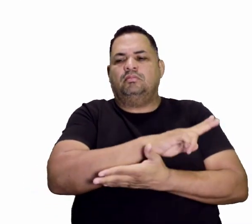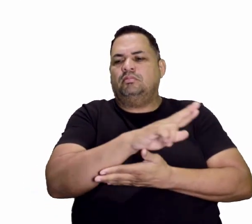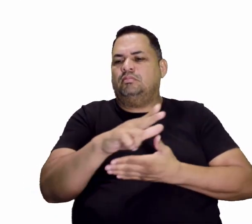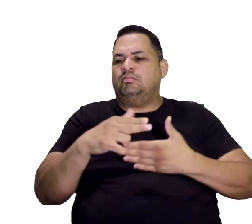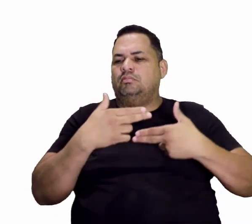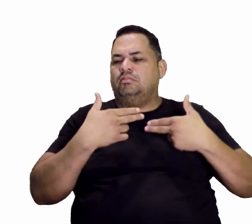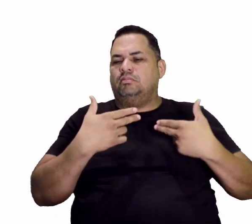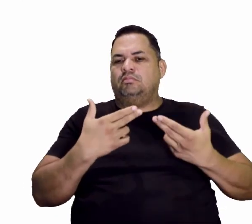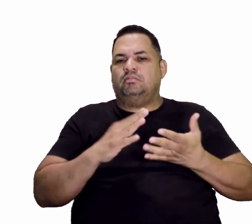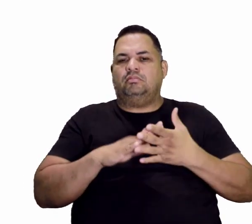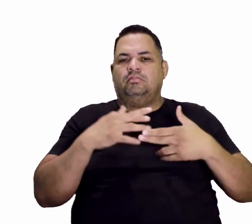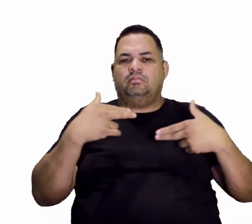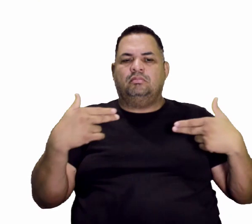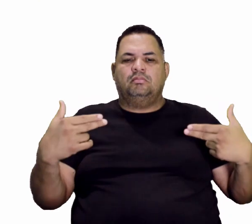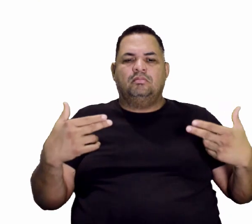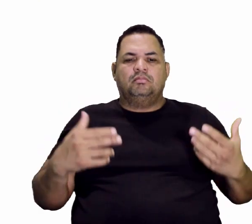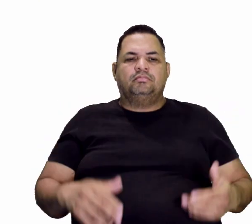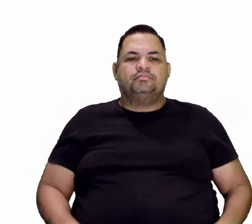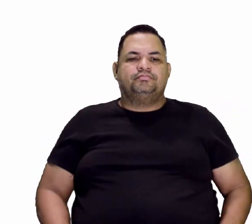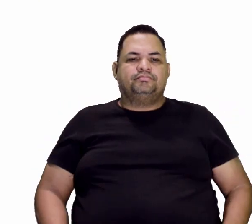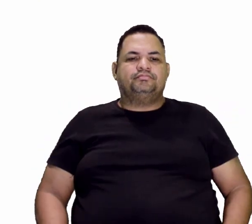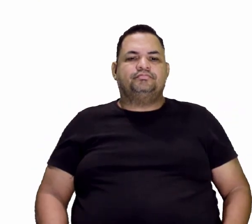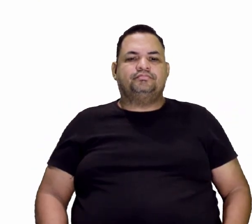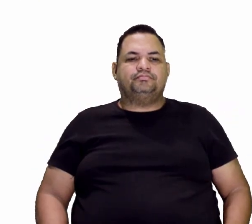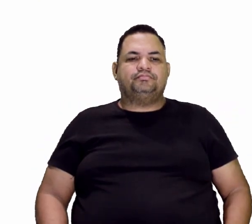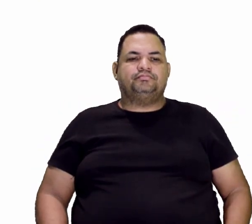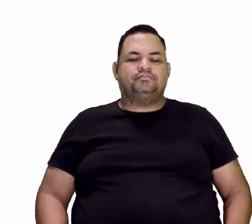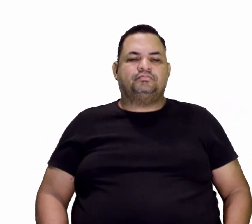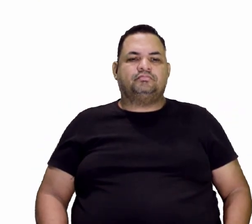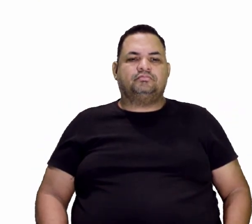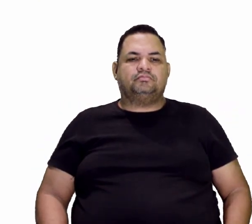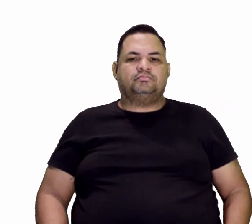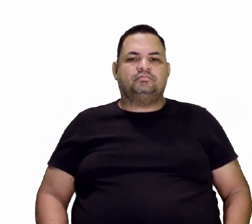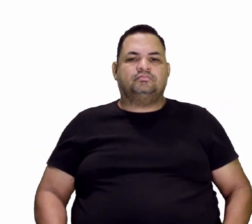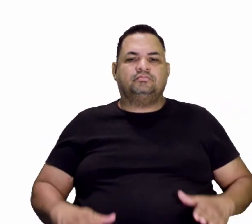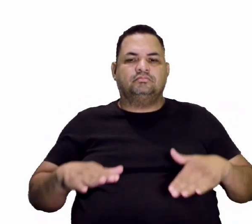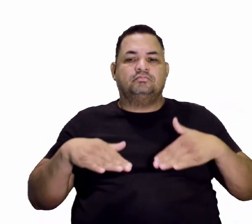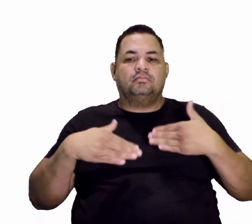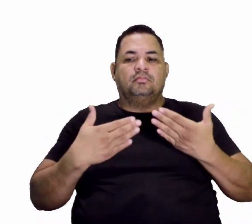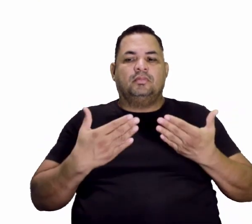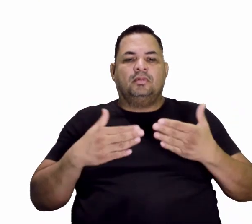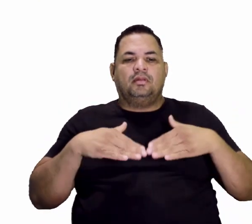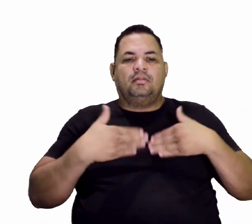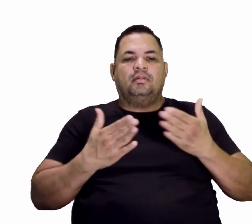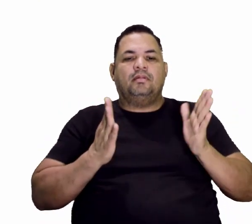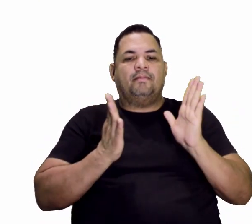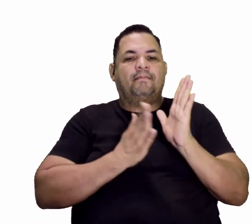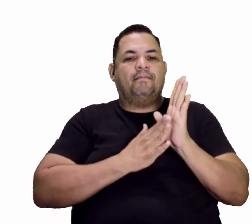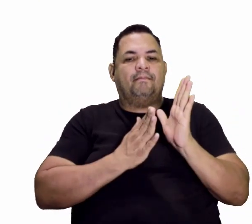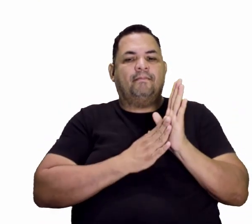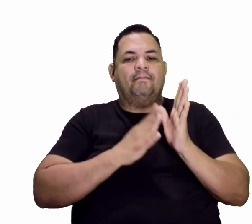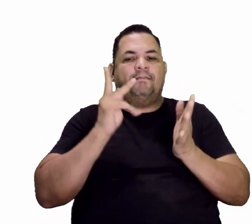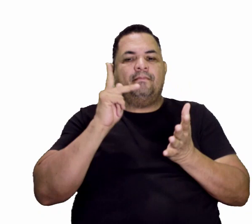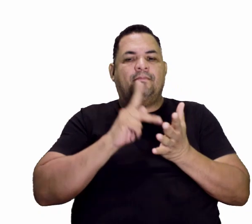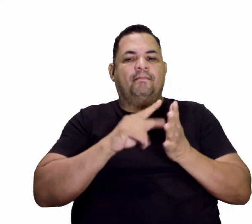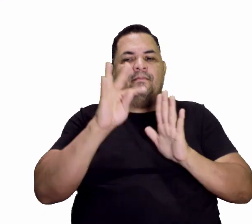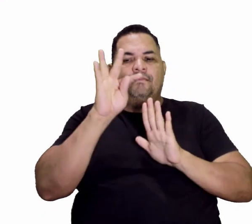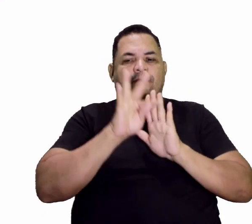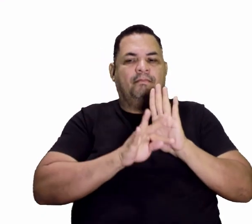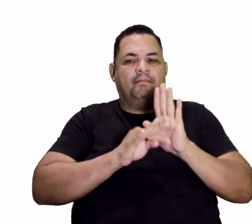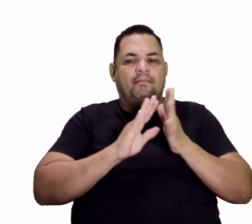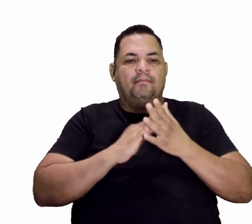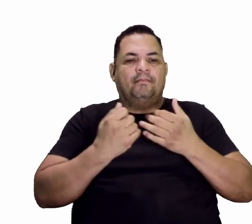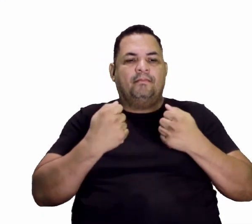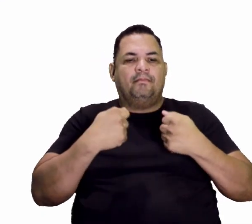várias maneiras, através dos signos até. Agora a questão é, para comprovar a afirmação do